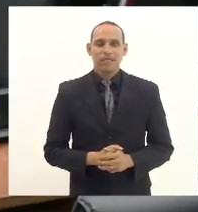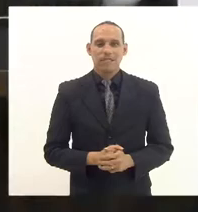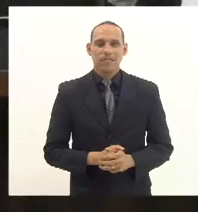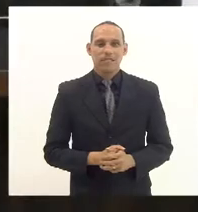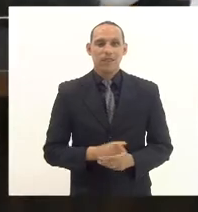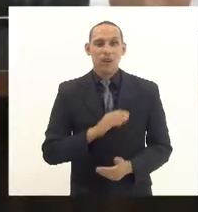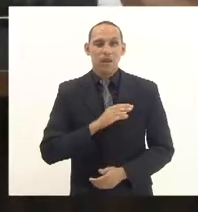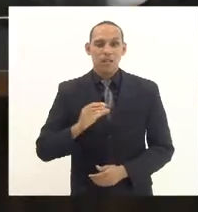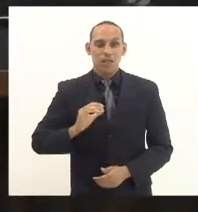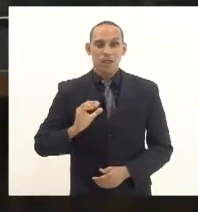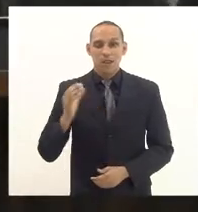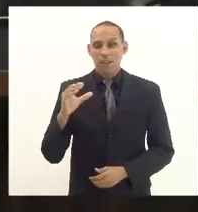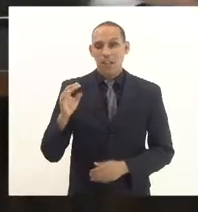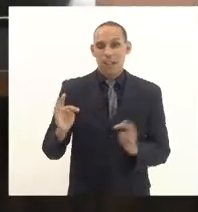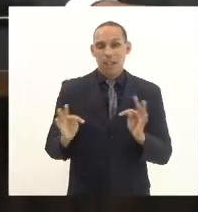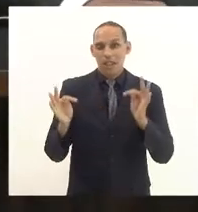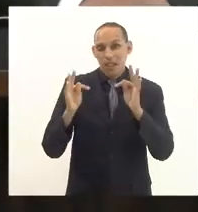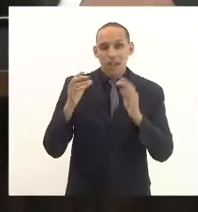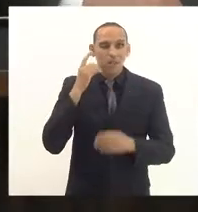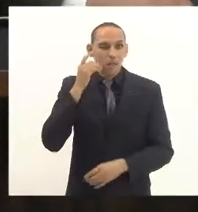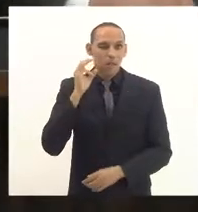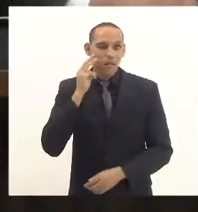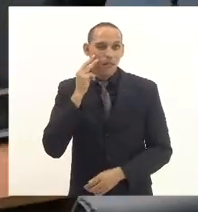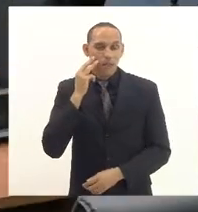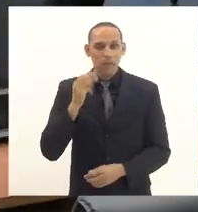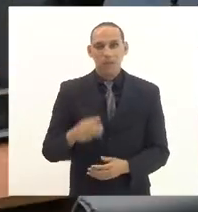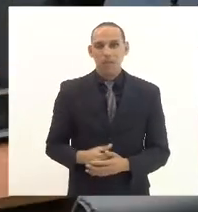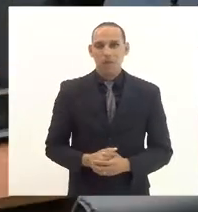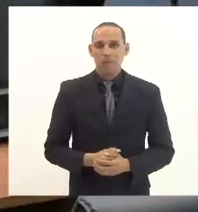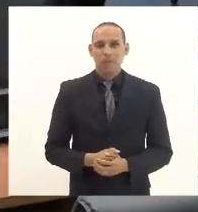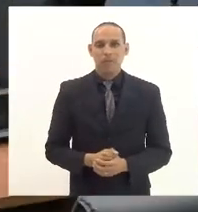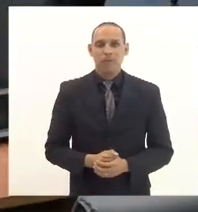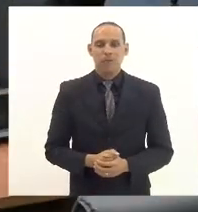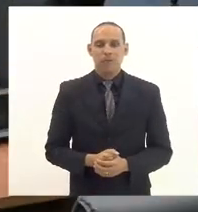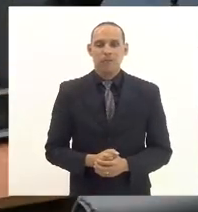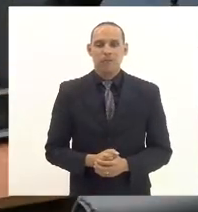Pela Comissão de Ciência e Tecnologia, deputado Valdeir Carneiro.